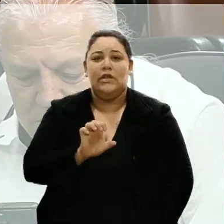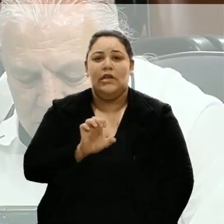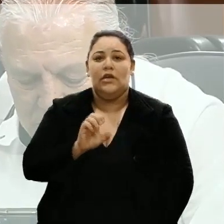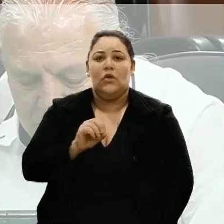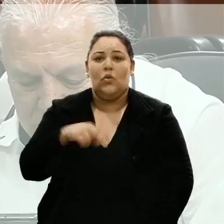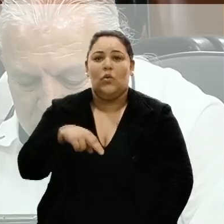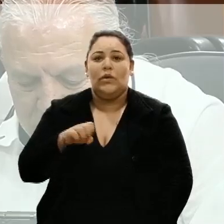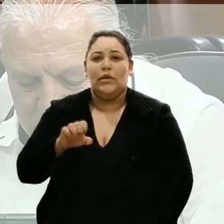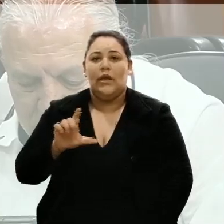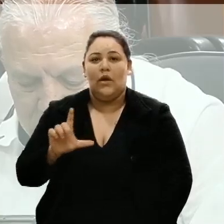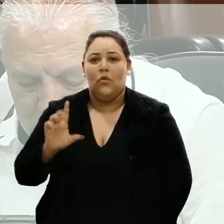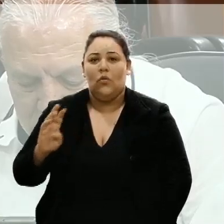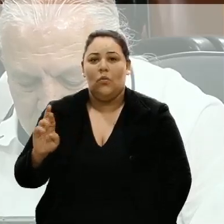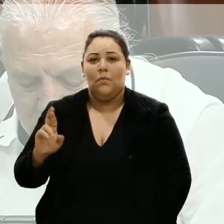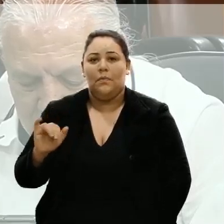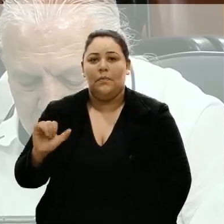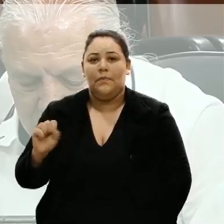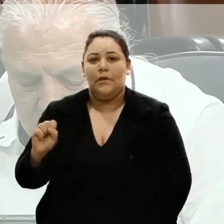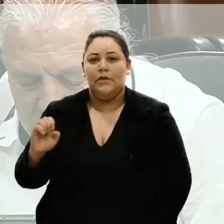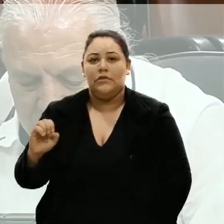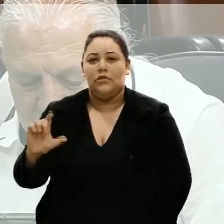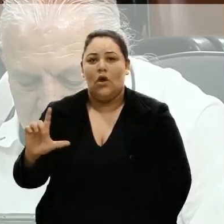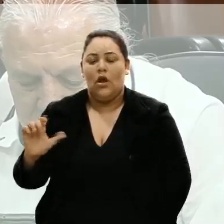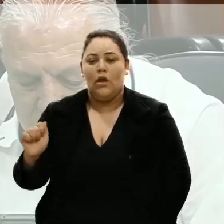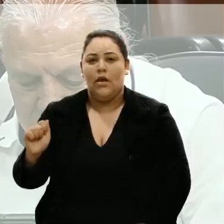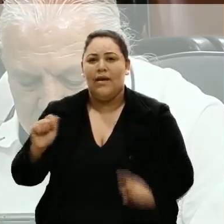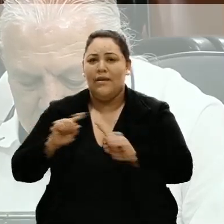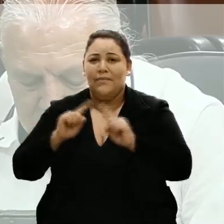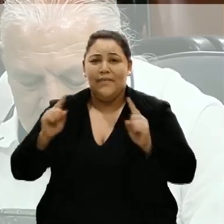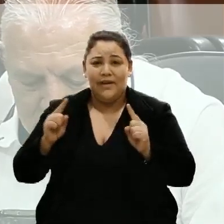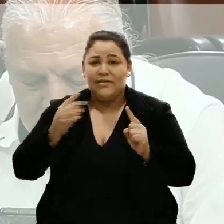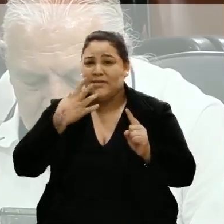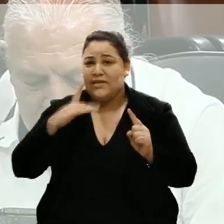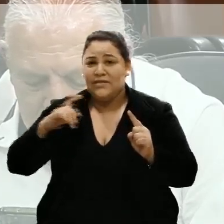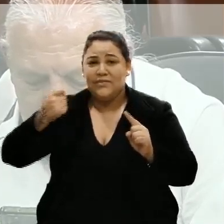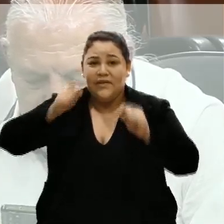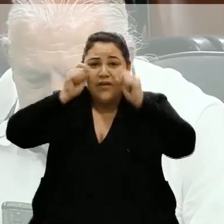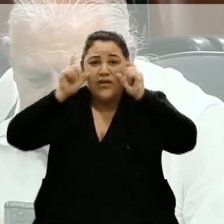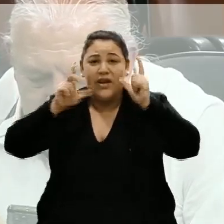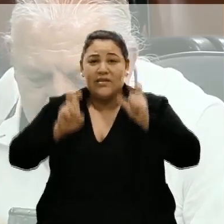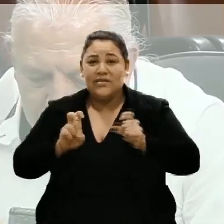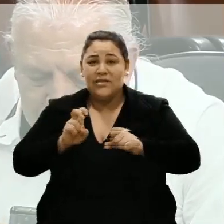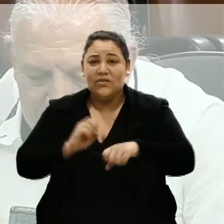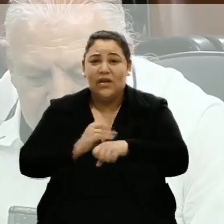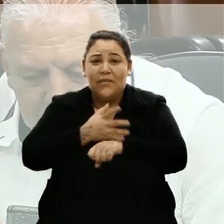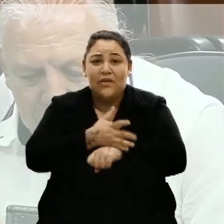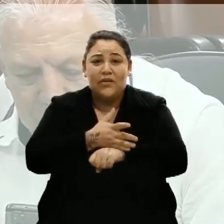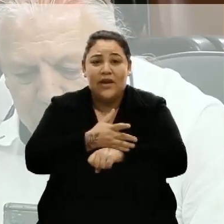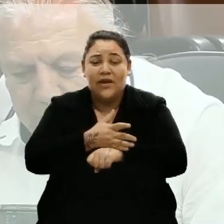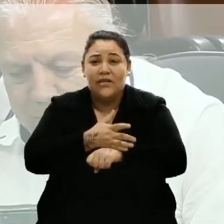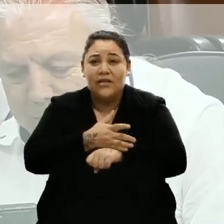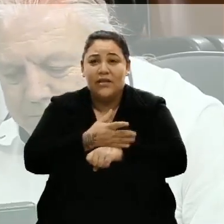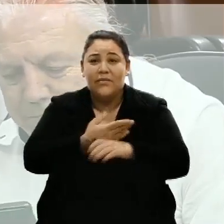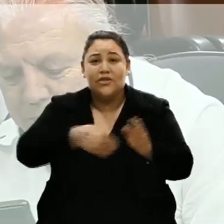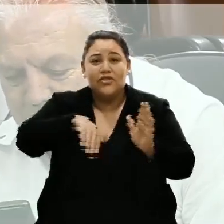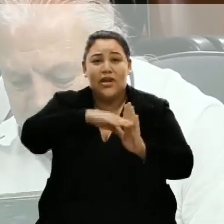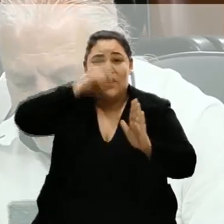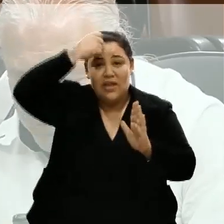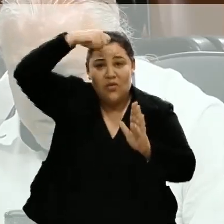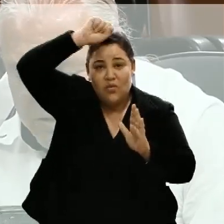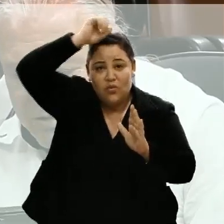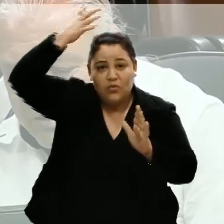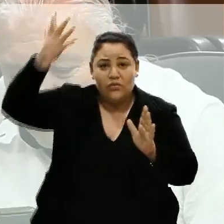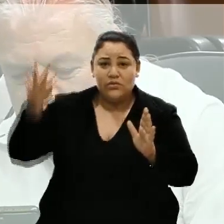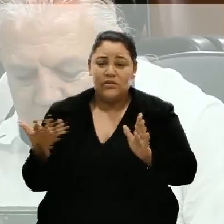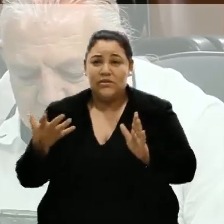Sul. Mas as crianças tinham que acordar às 5 da manhã para sair lá do Campos da Serra e para vir estudar na UX. Tinha que ter escola quando